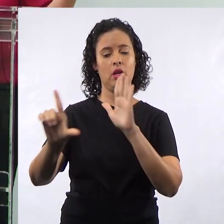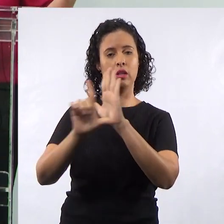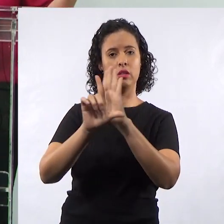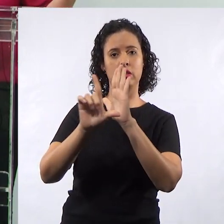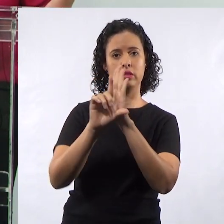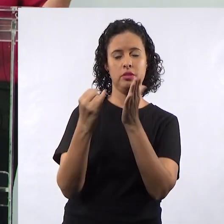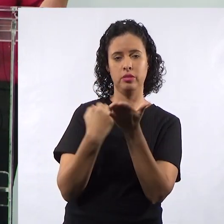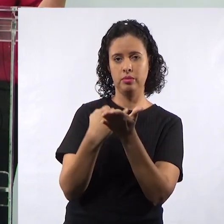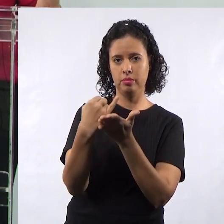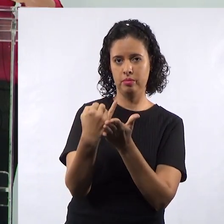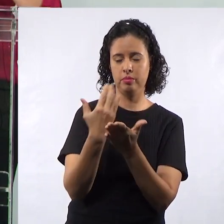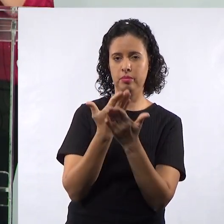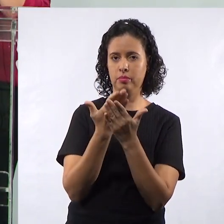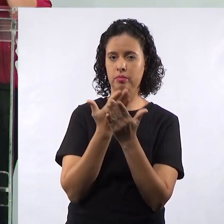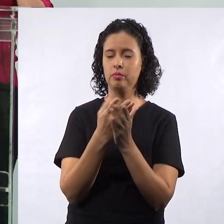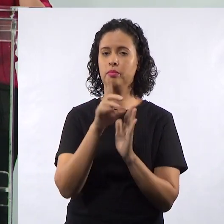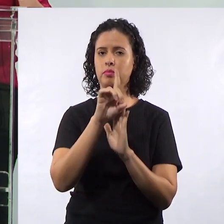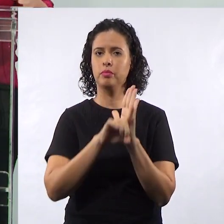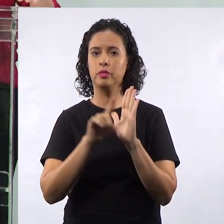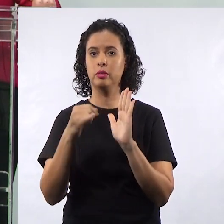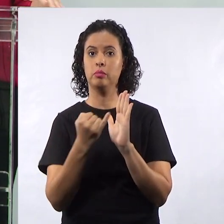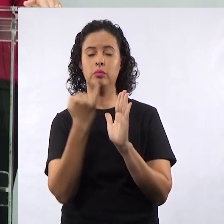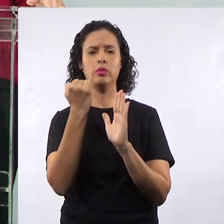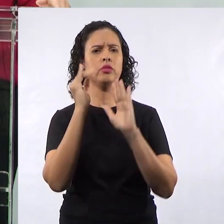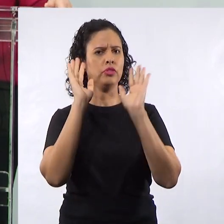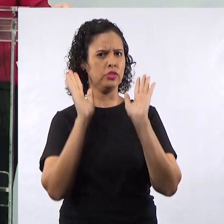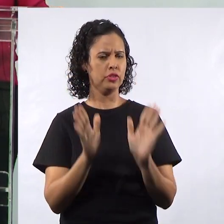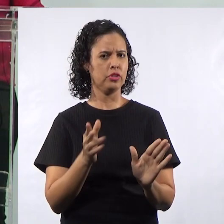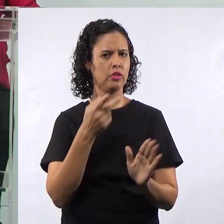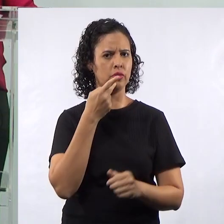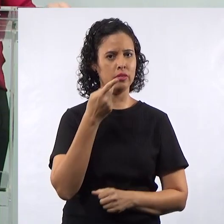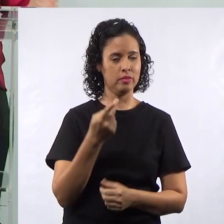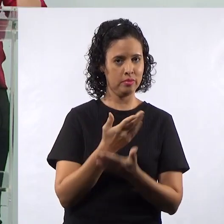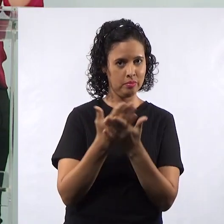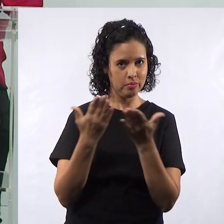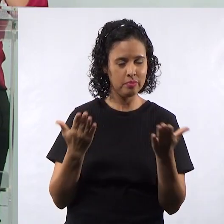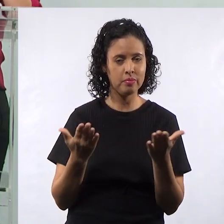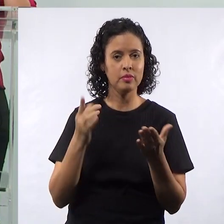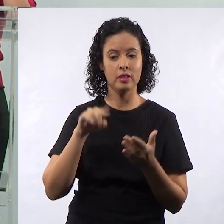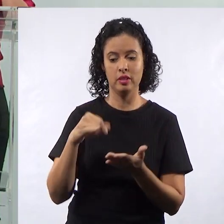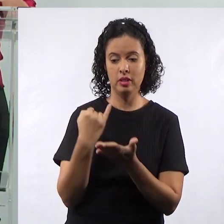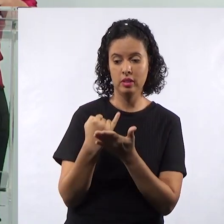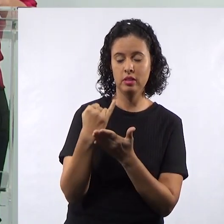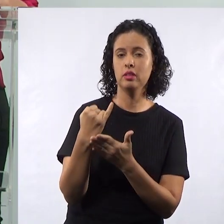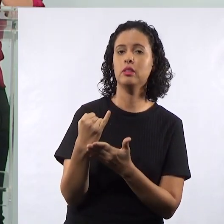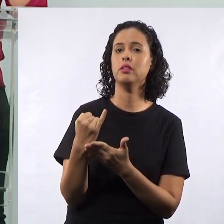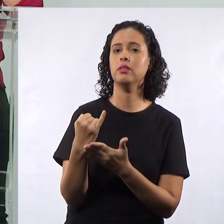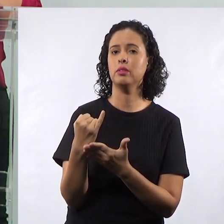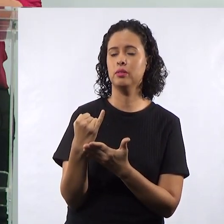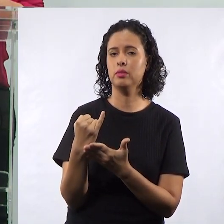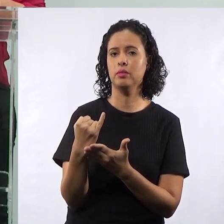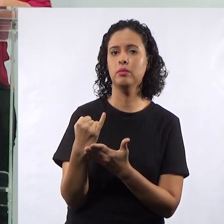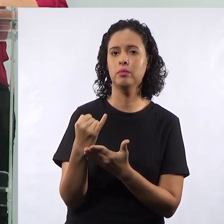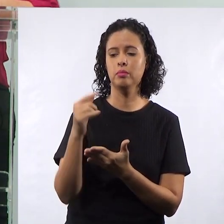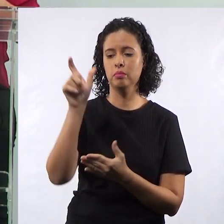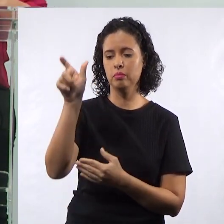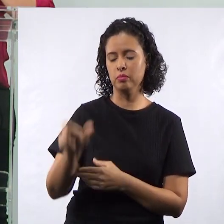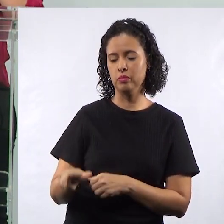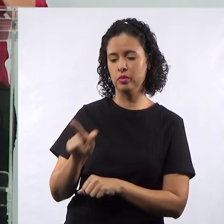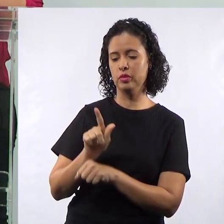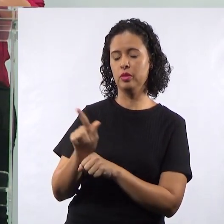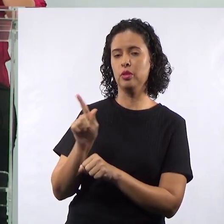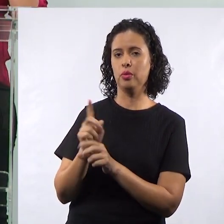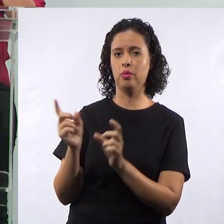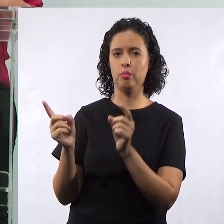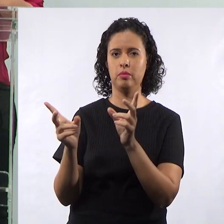de introdução ao estudo do direito, que é de extrema importância, como eu já conversei ali com vocês, para a gente dar início aqui, para de fato o gestor comercial